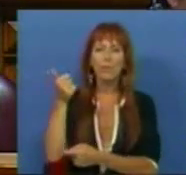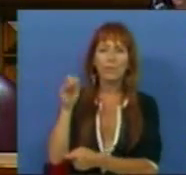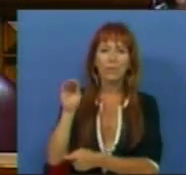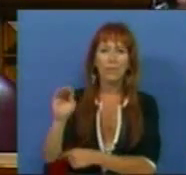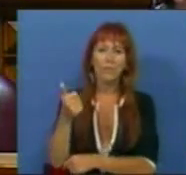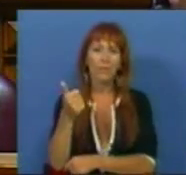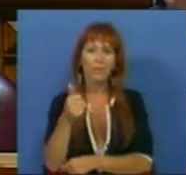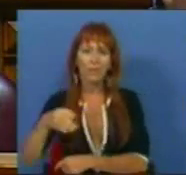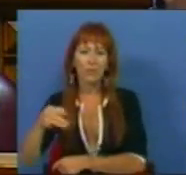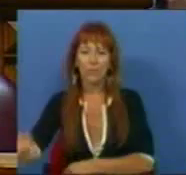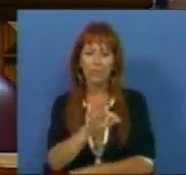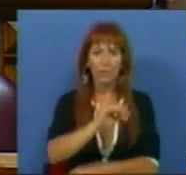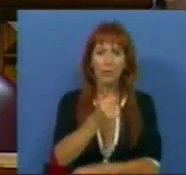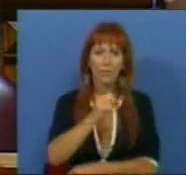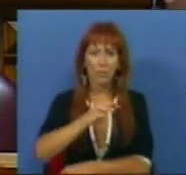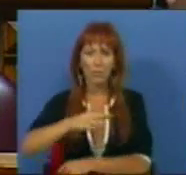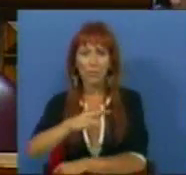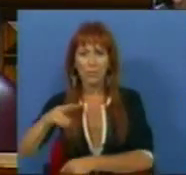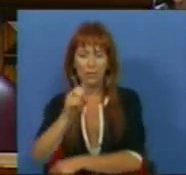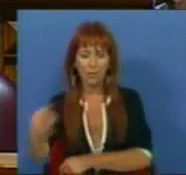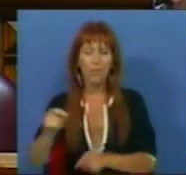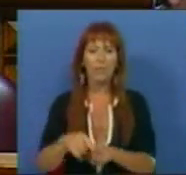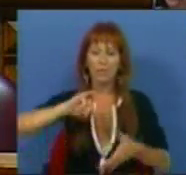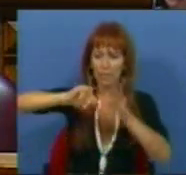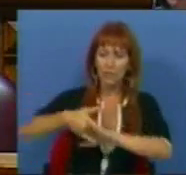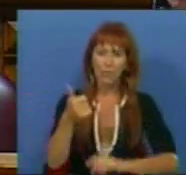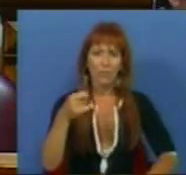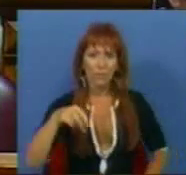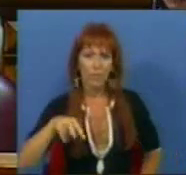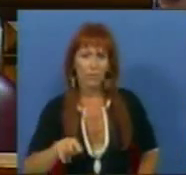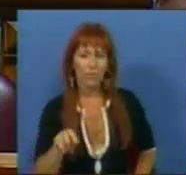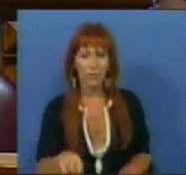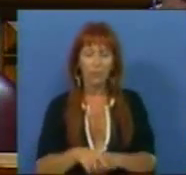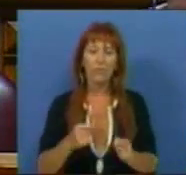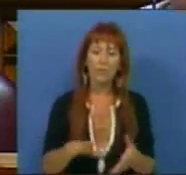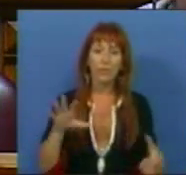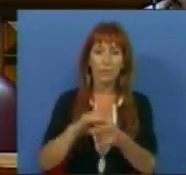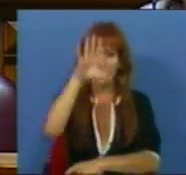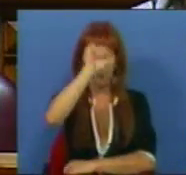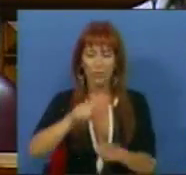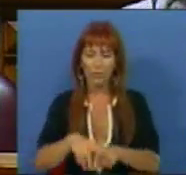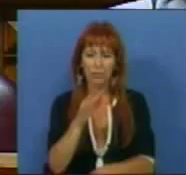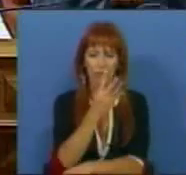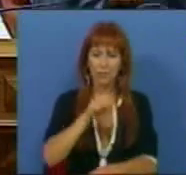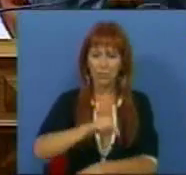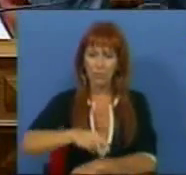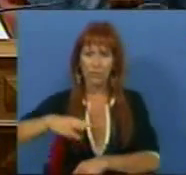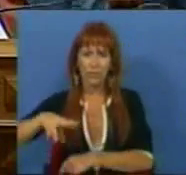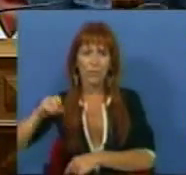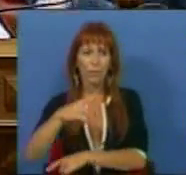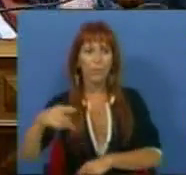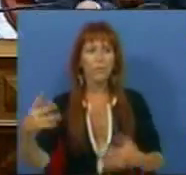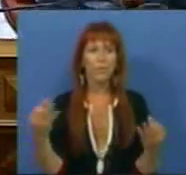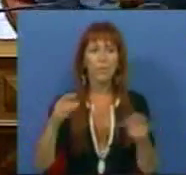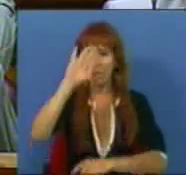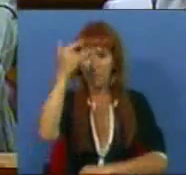BPP, 450 milhões de euros. O buraco do BNP a assumir pelo Estado, 4 mil milhões de euros.